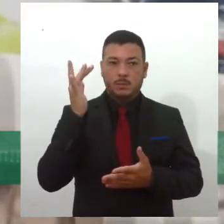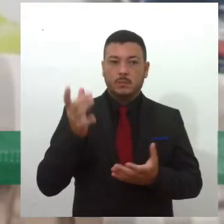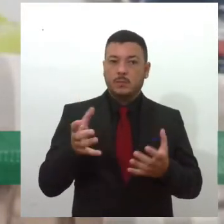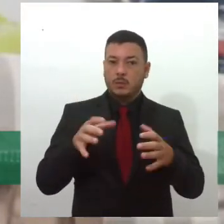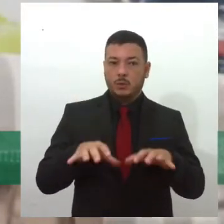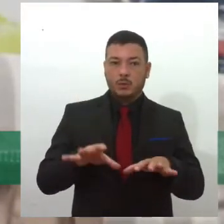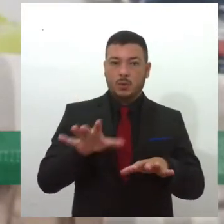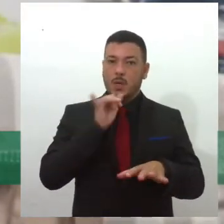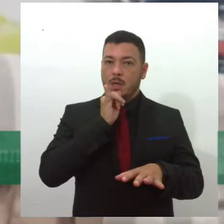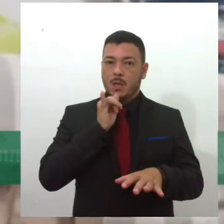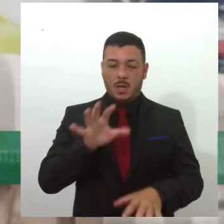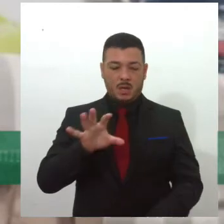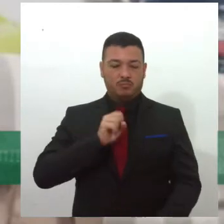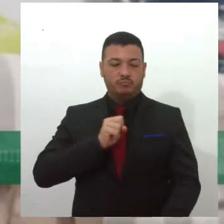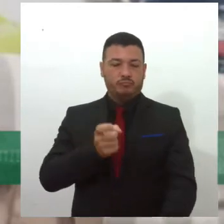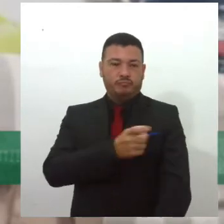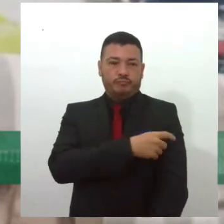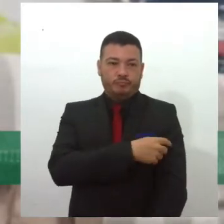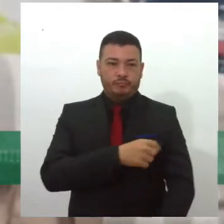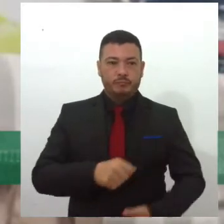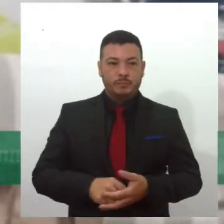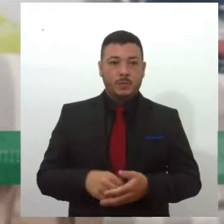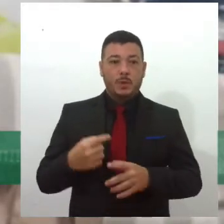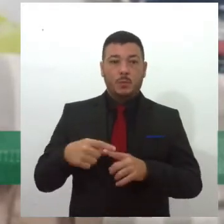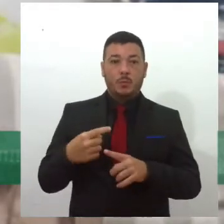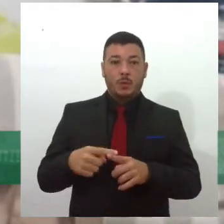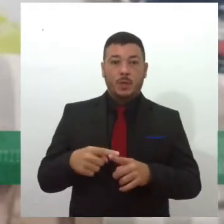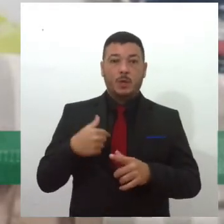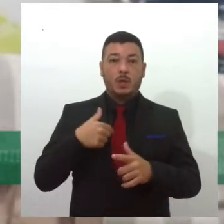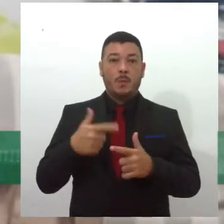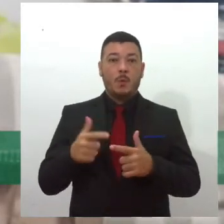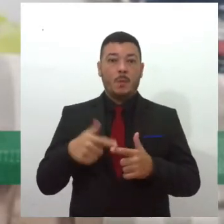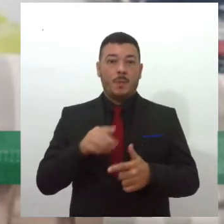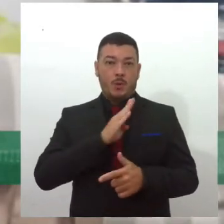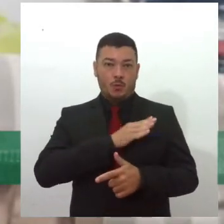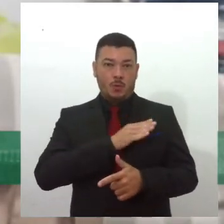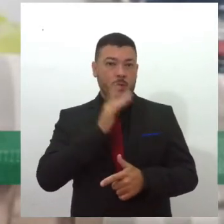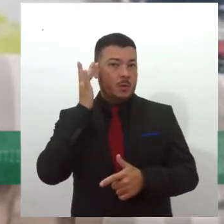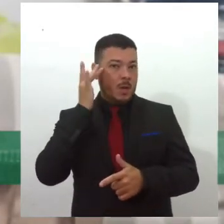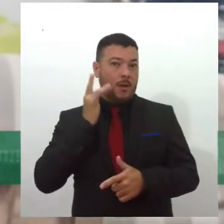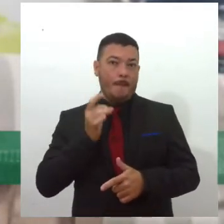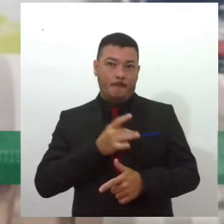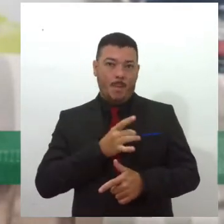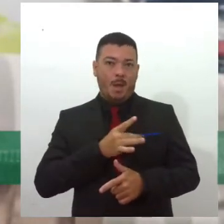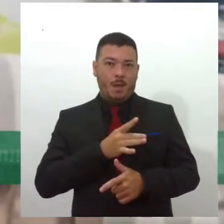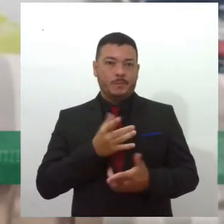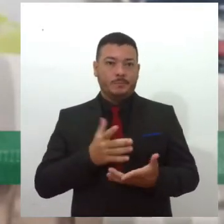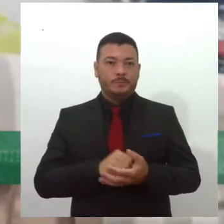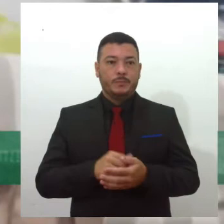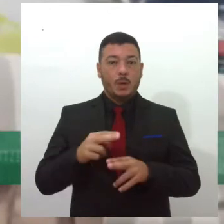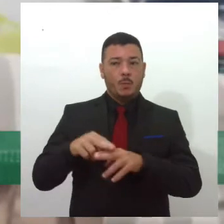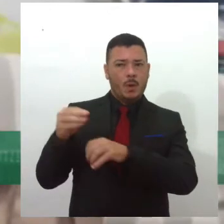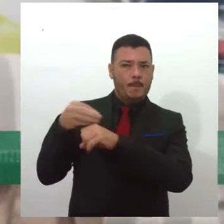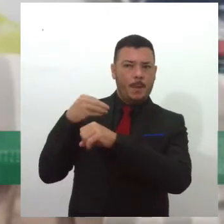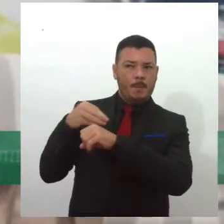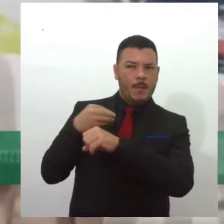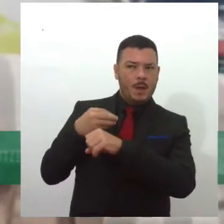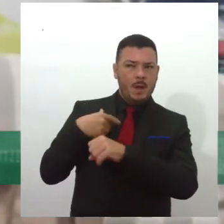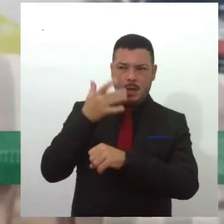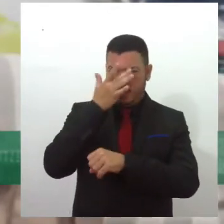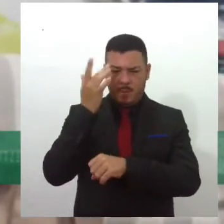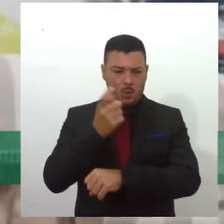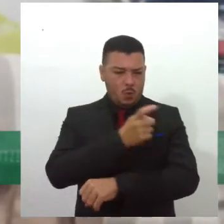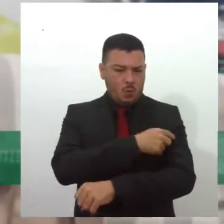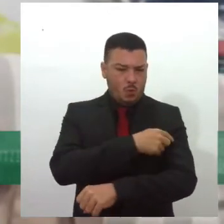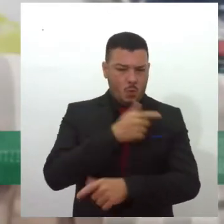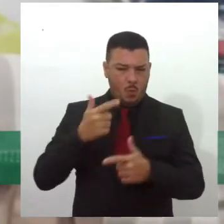tomar a vacina pelo risco de inflamação do coração, que a gente chama de miocardite. Ela tinha recebido uma mensagem que as pessoas com a vacina da